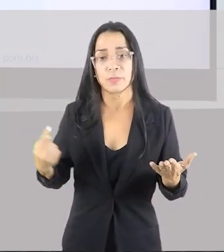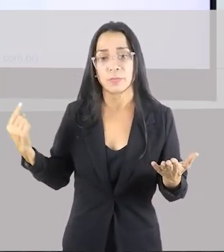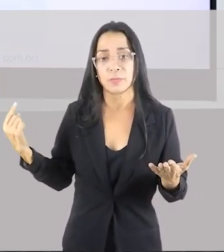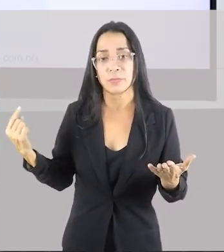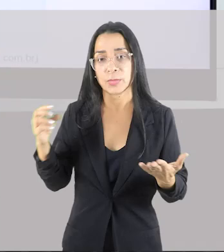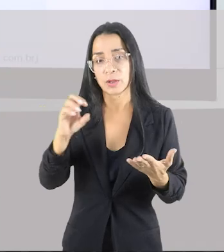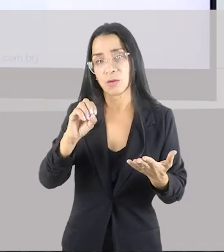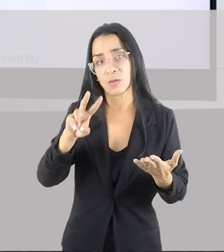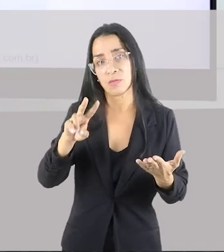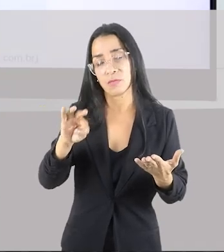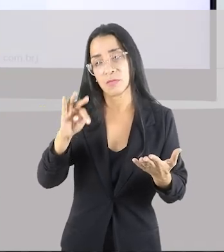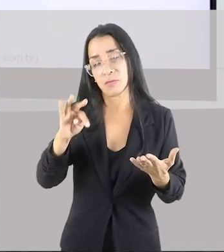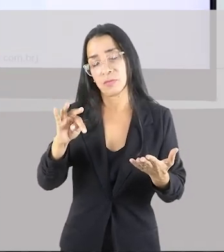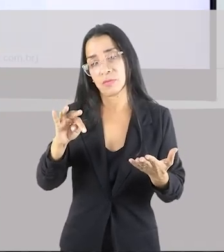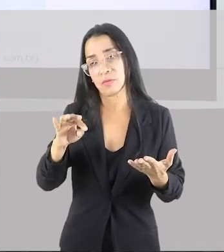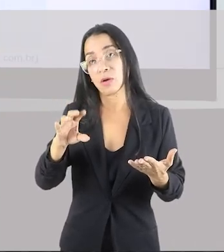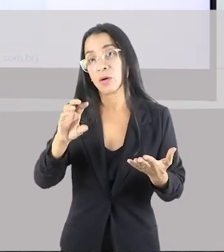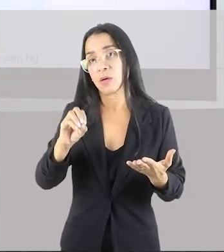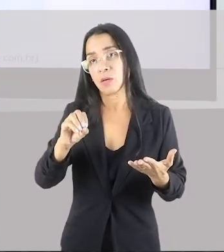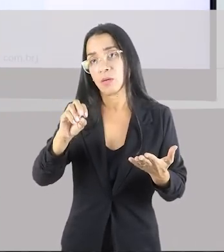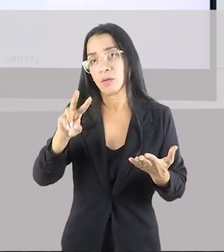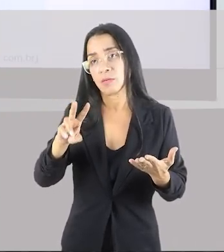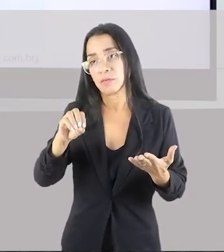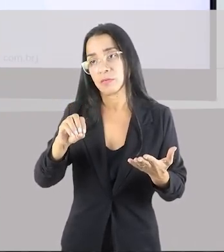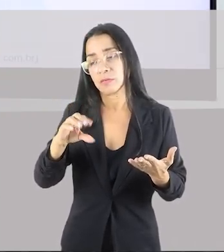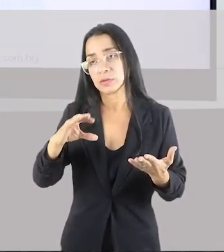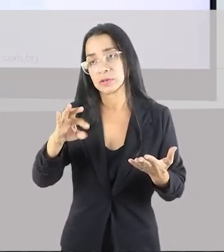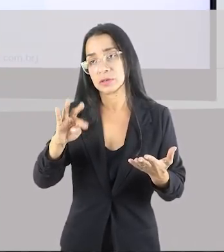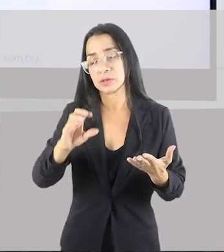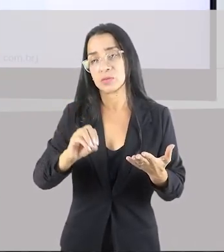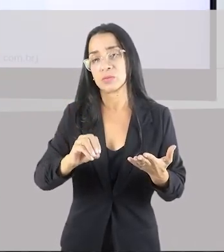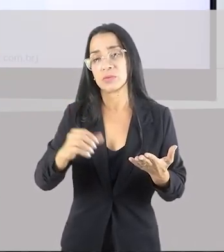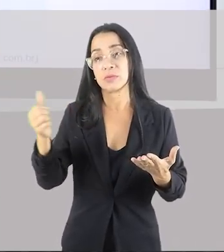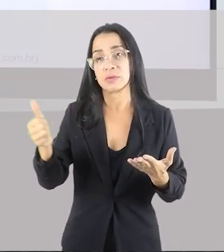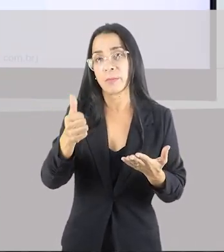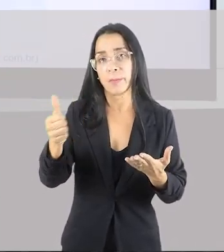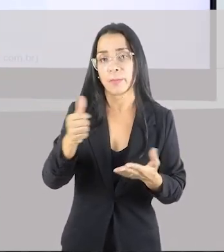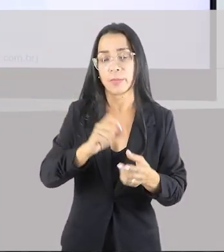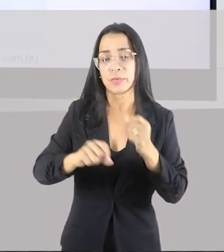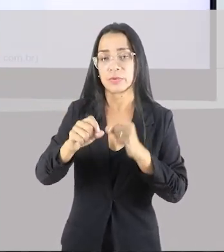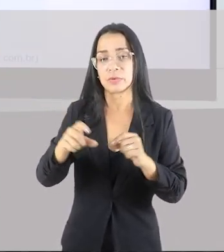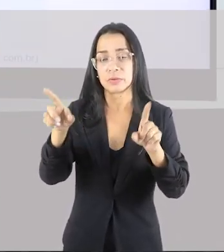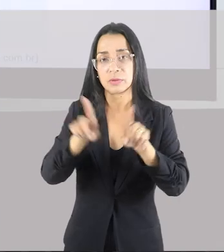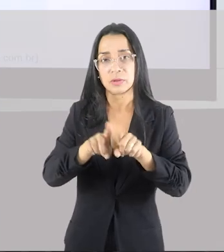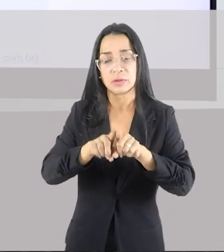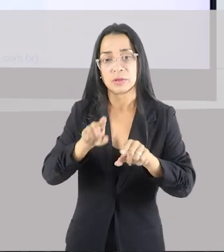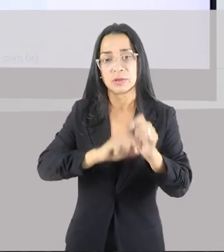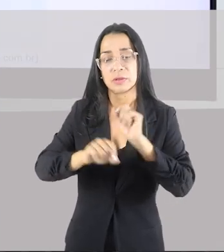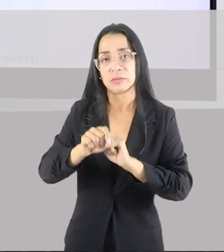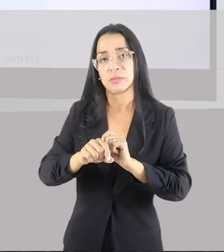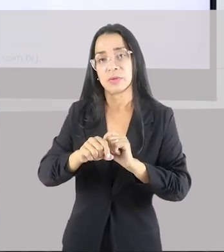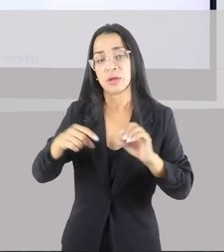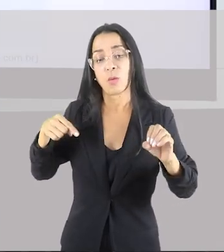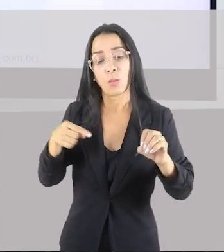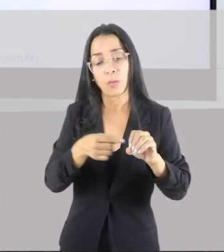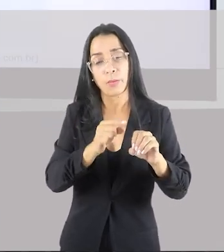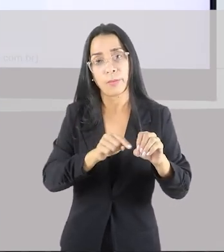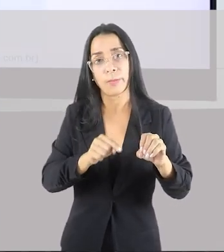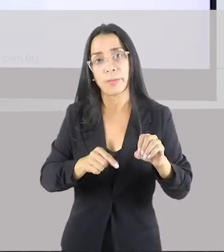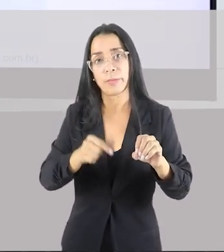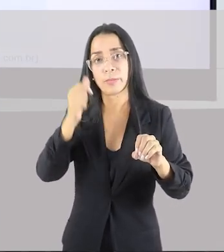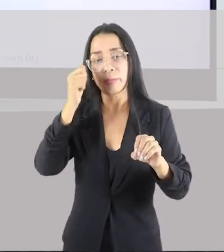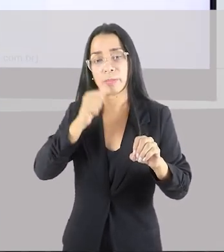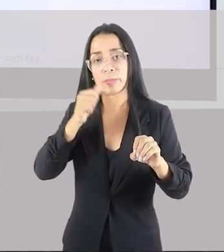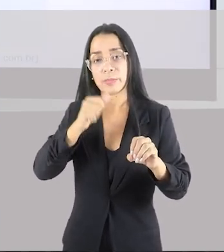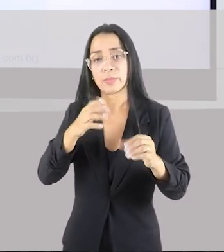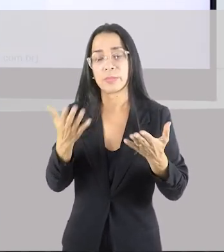esse ovócito secundário é quem vai ser, né, priorizado e é quem vai ser o gameta feminino, tá